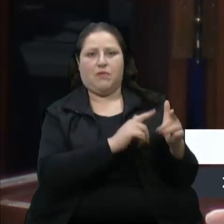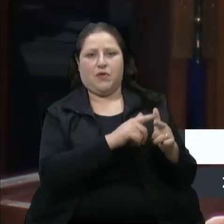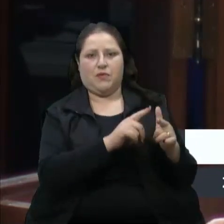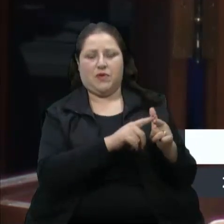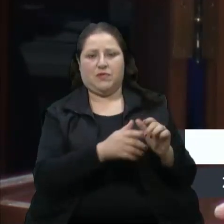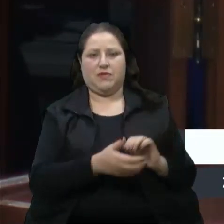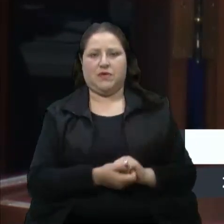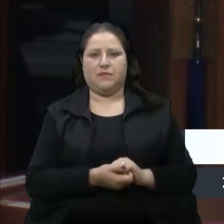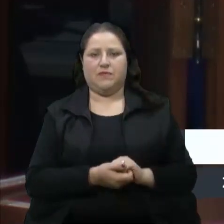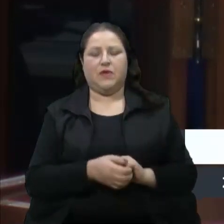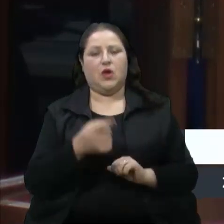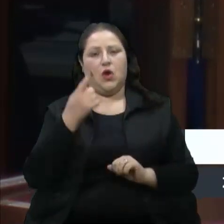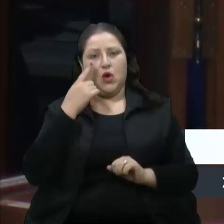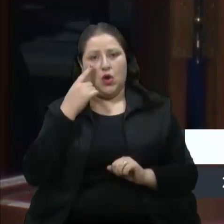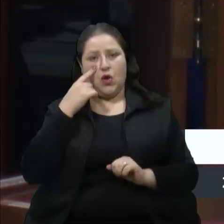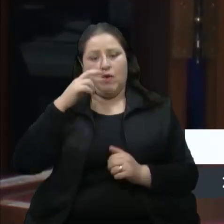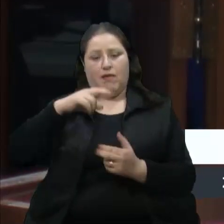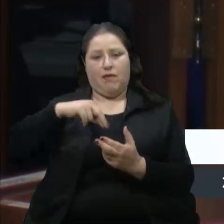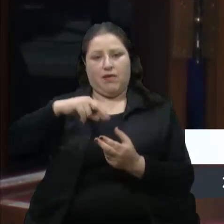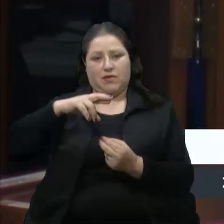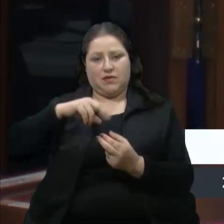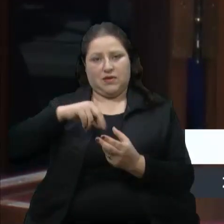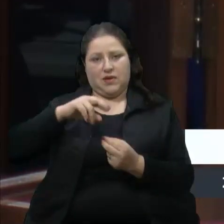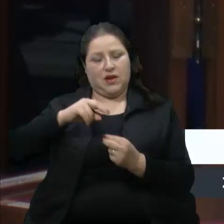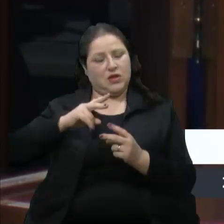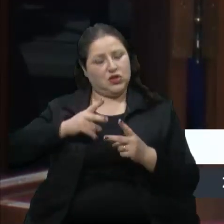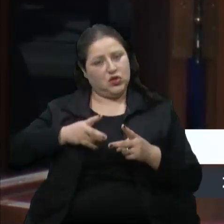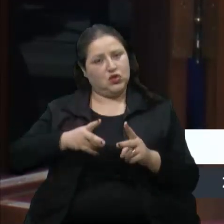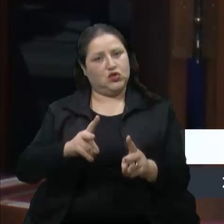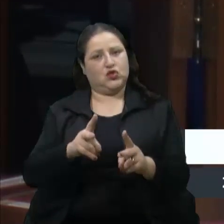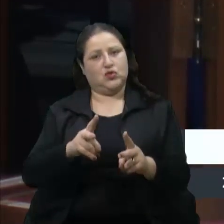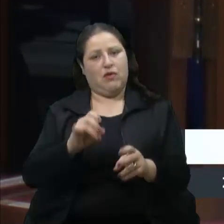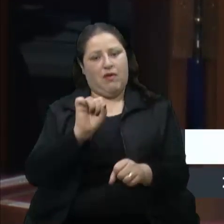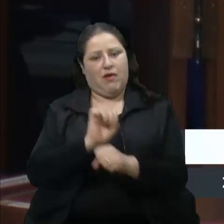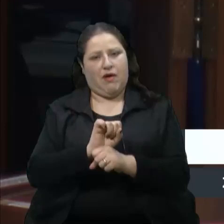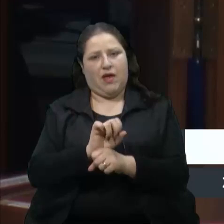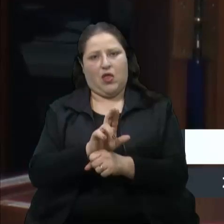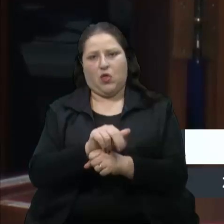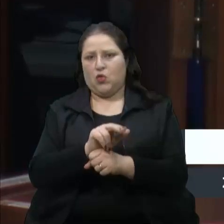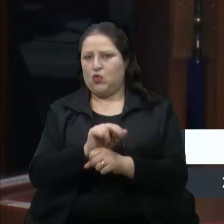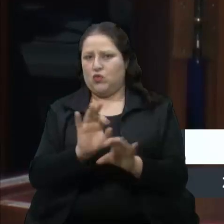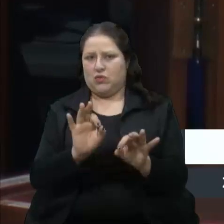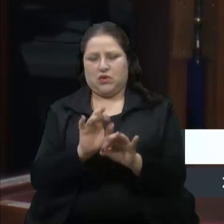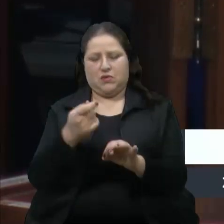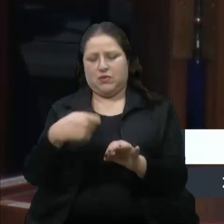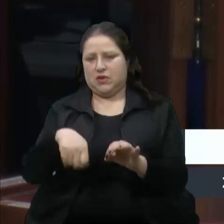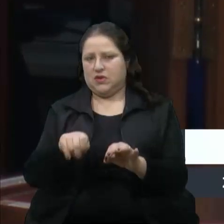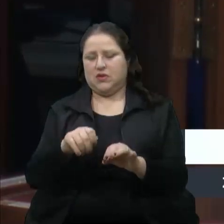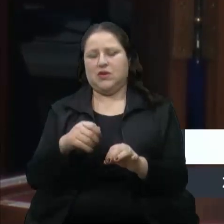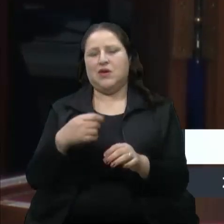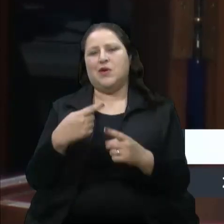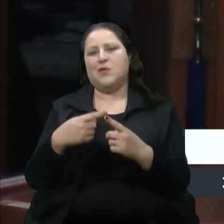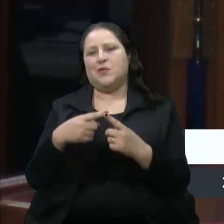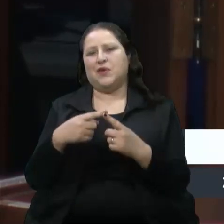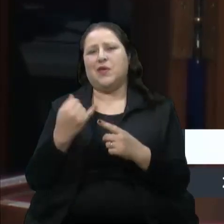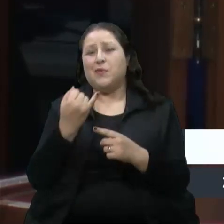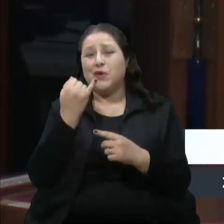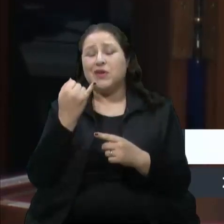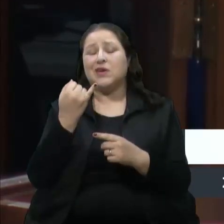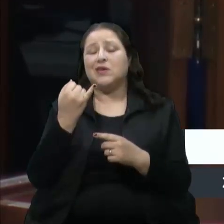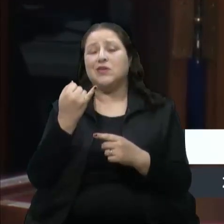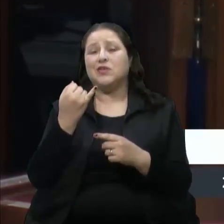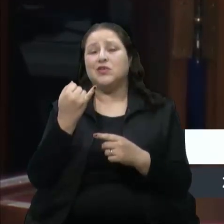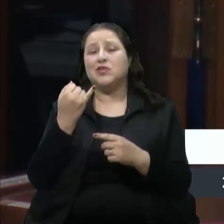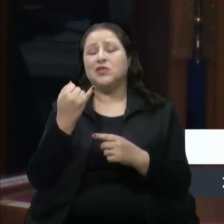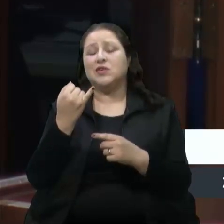com a reciclagem, porque a gente sabe que ela é super importante, principalmente por um material mais velho, que não é mais